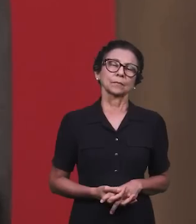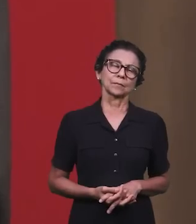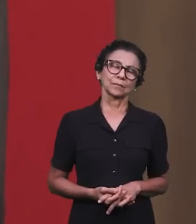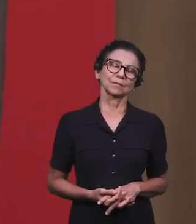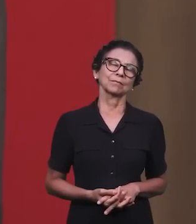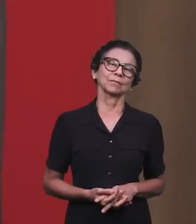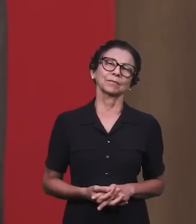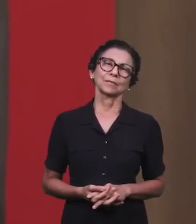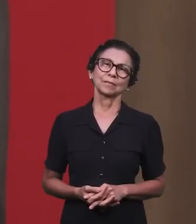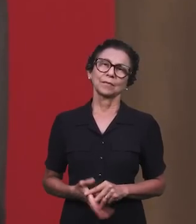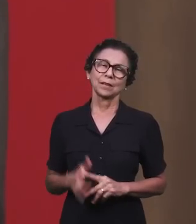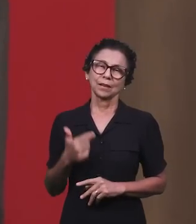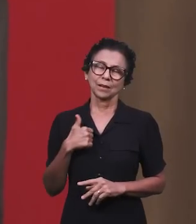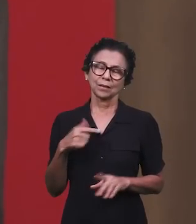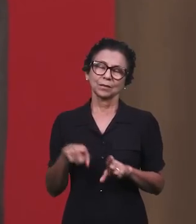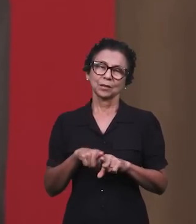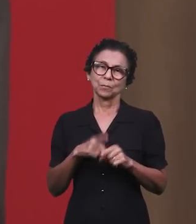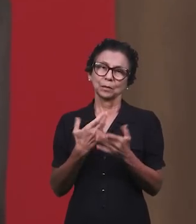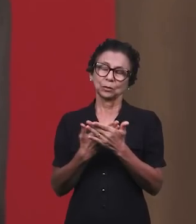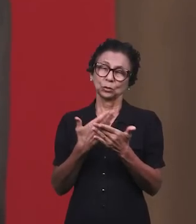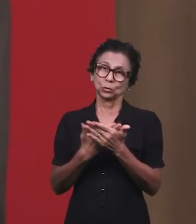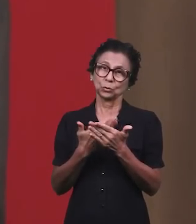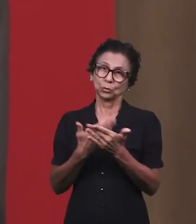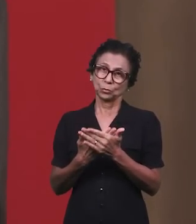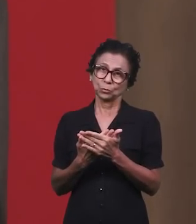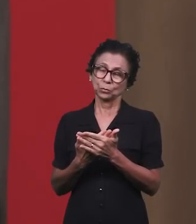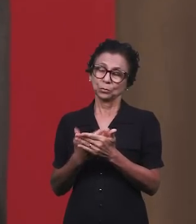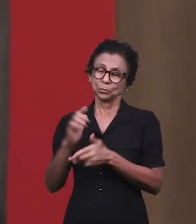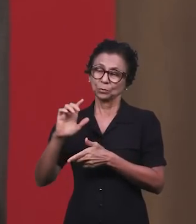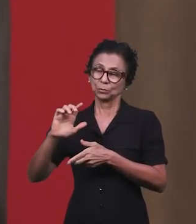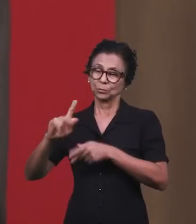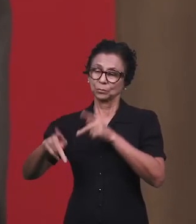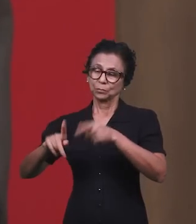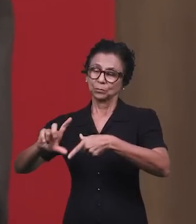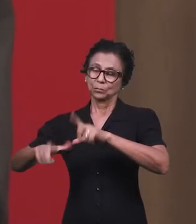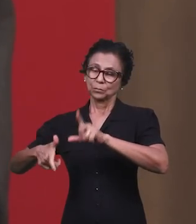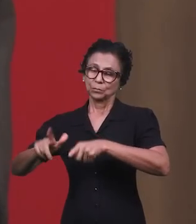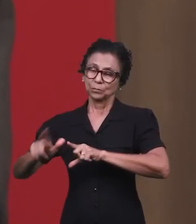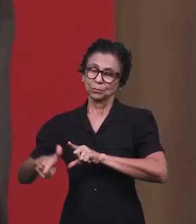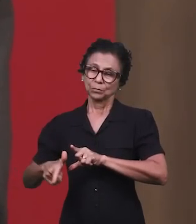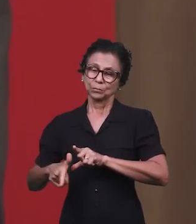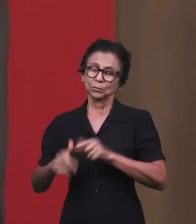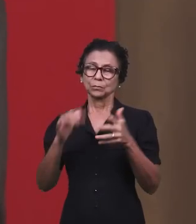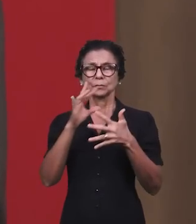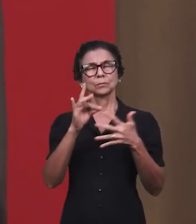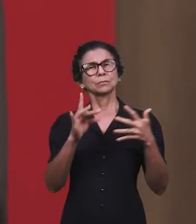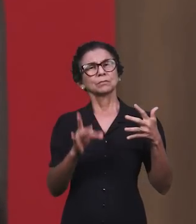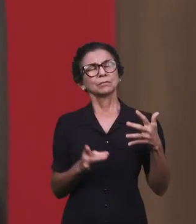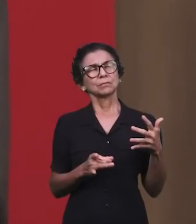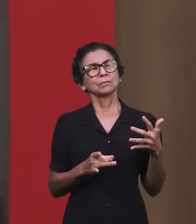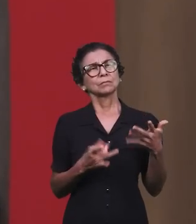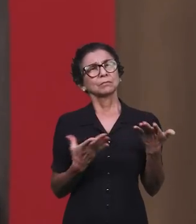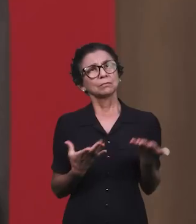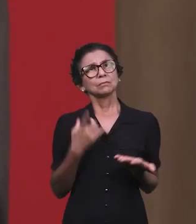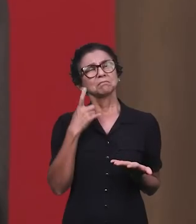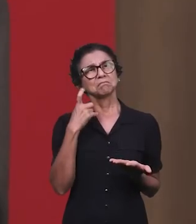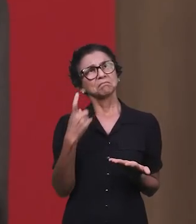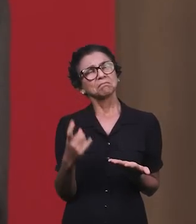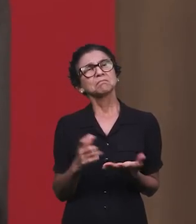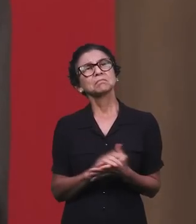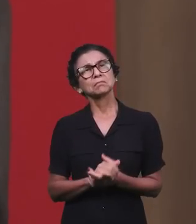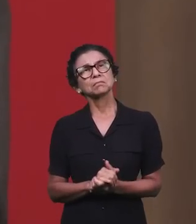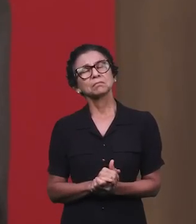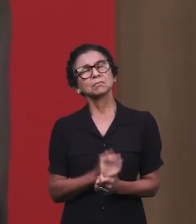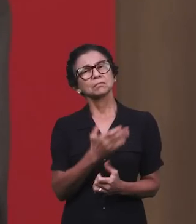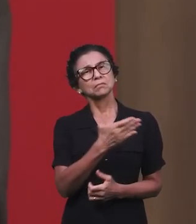Israel, alguns detalhes, tanto proféticos como interessantes, nesse processo todo falado